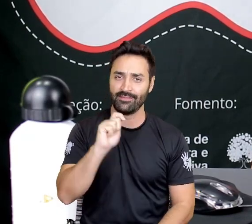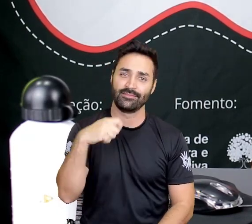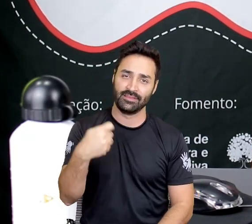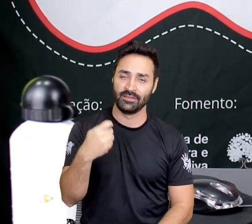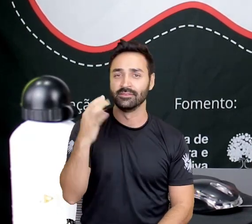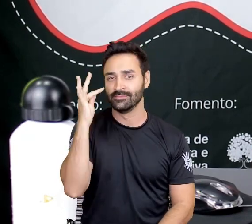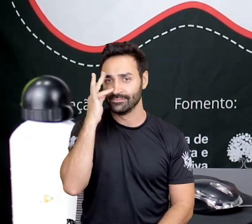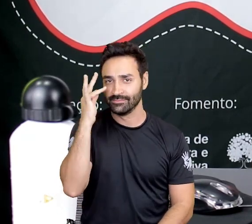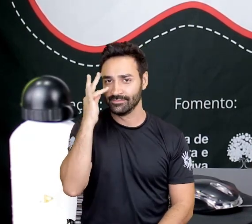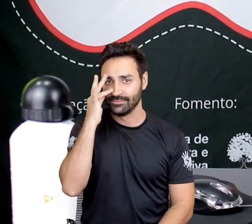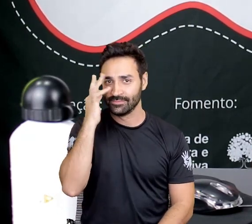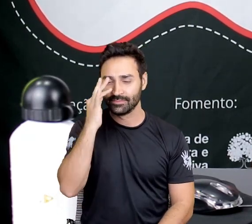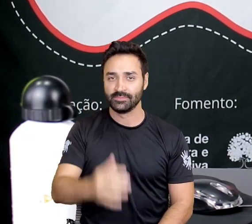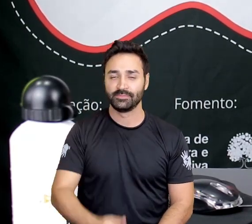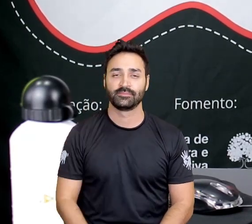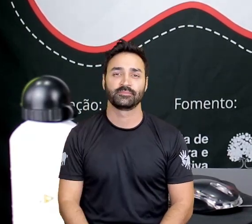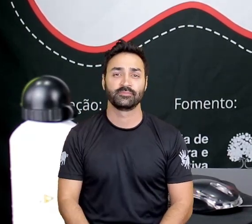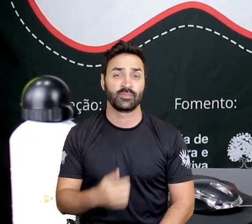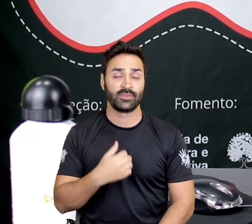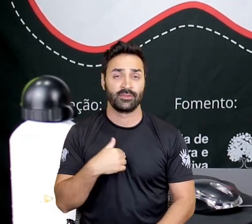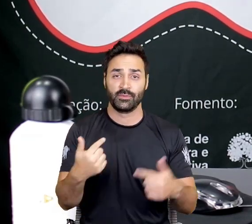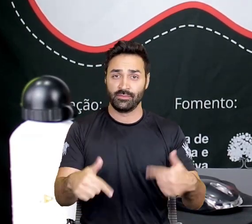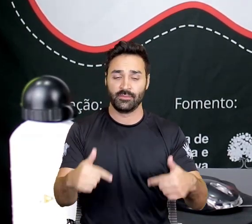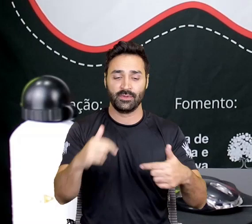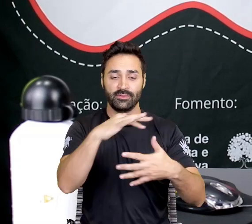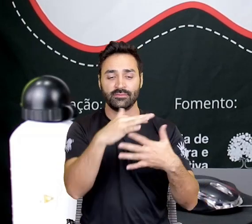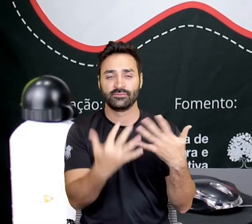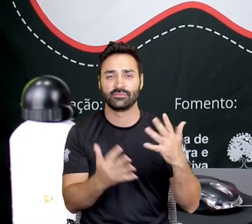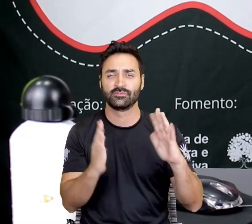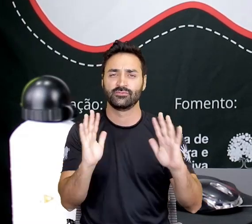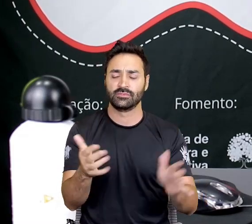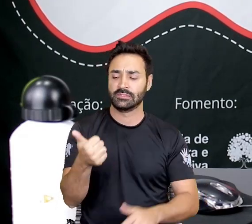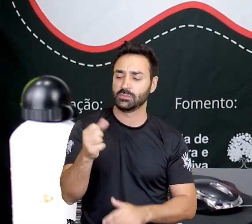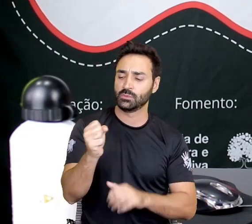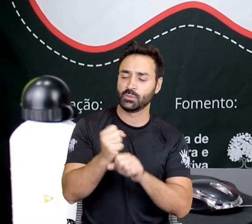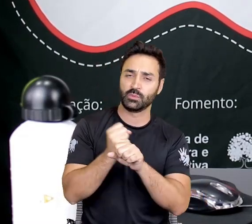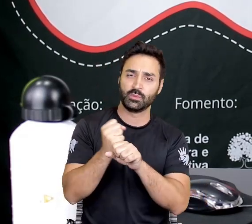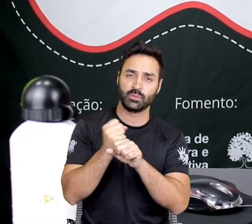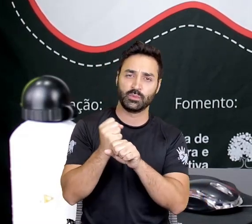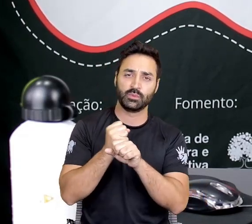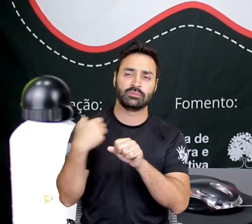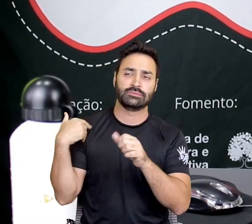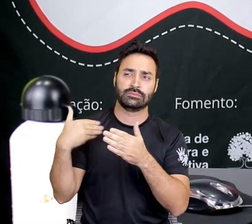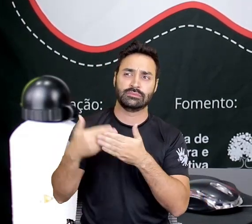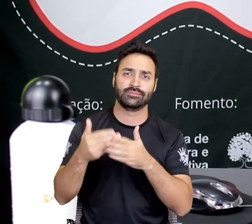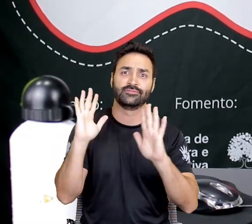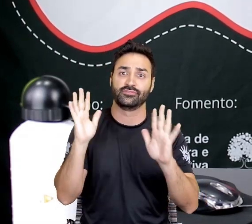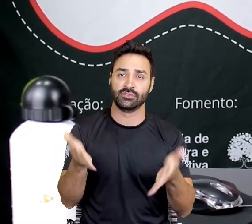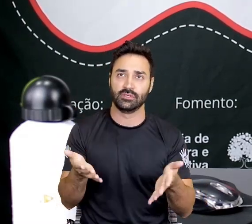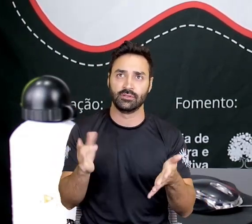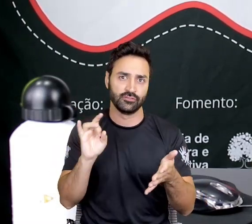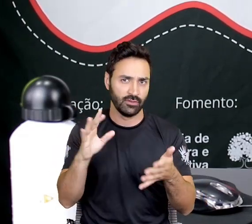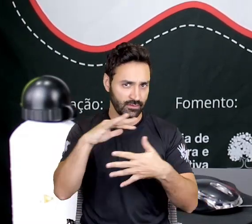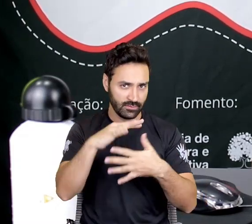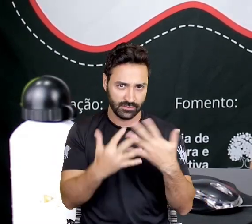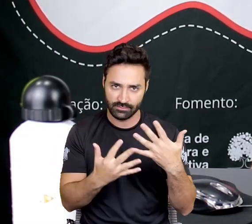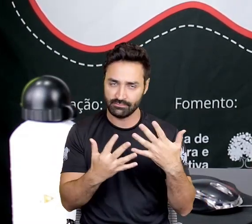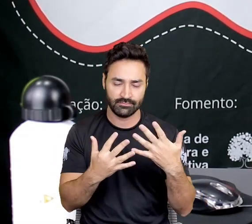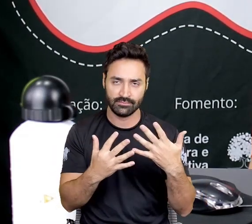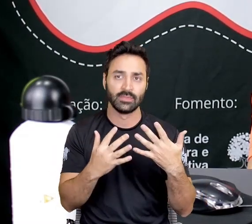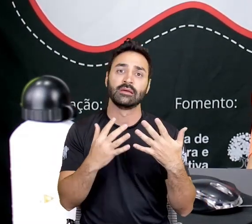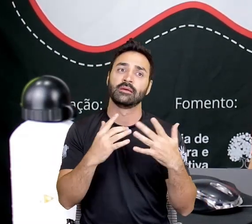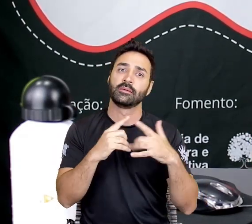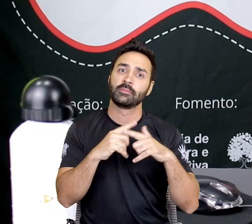esse. Eu trabalho com língua de sinais já há 18 anos, não só com língua de sinais, como